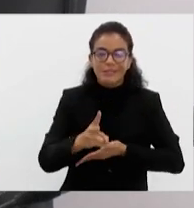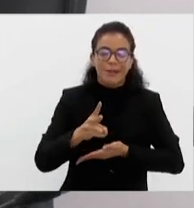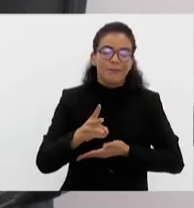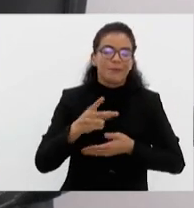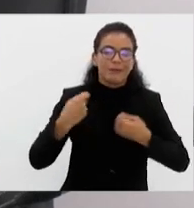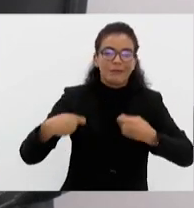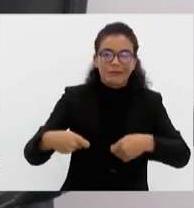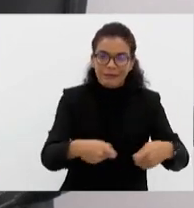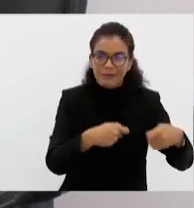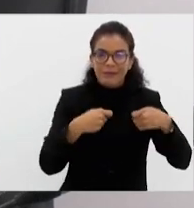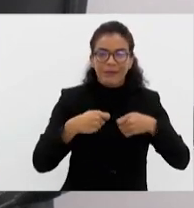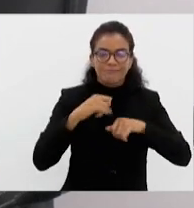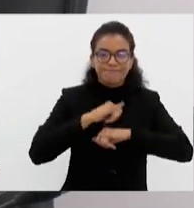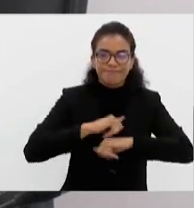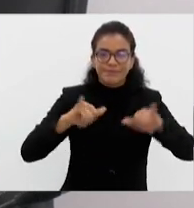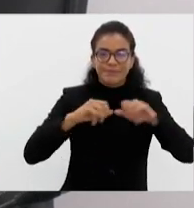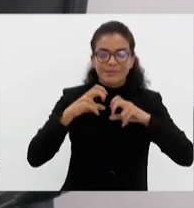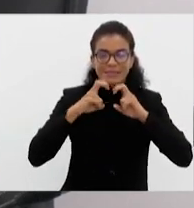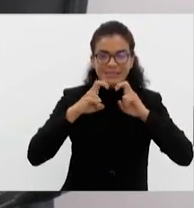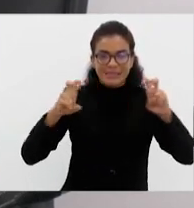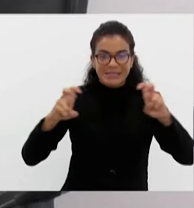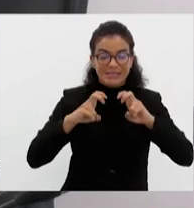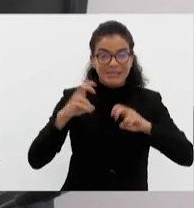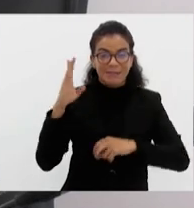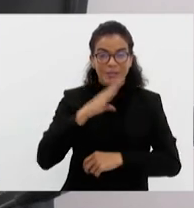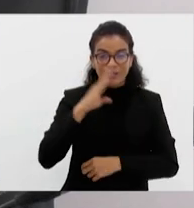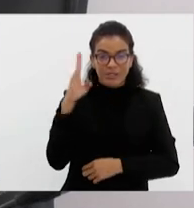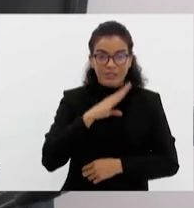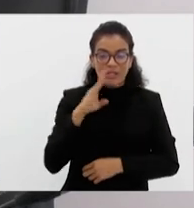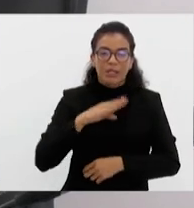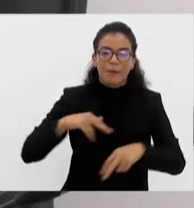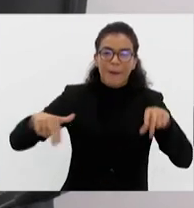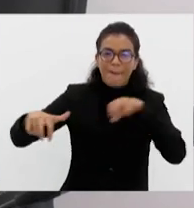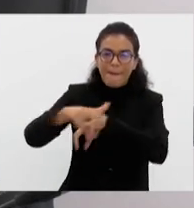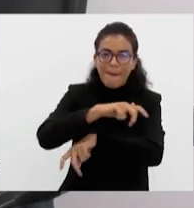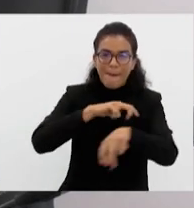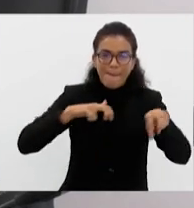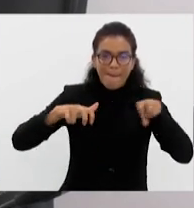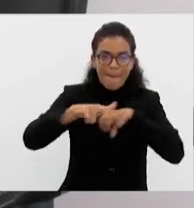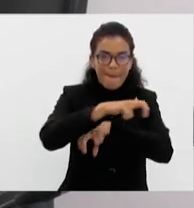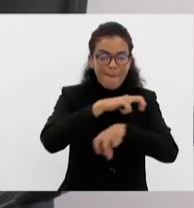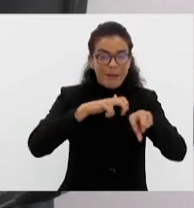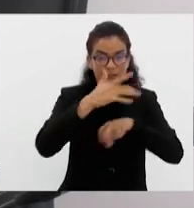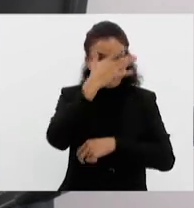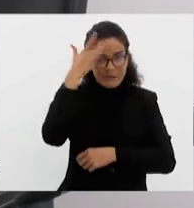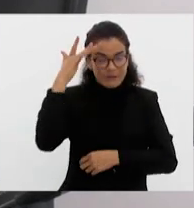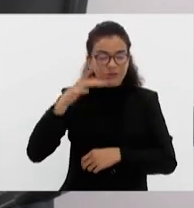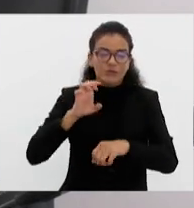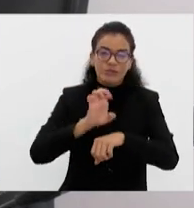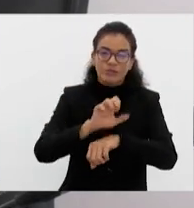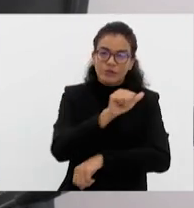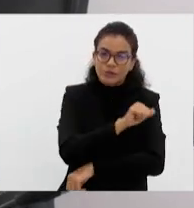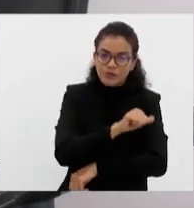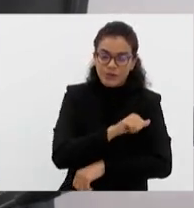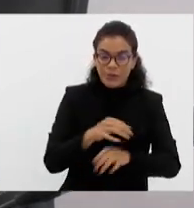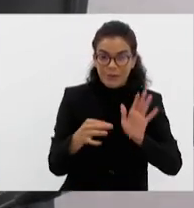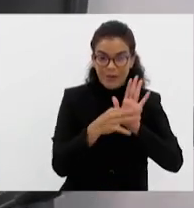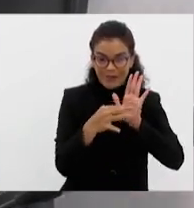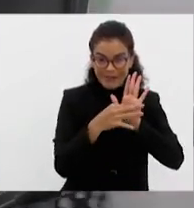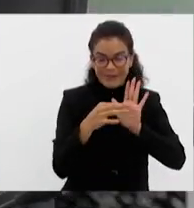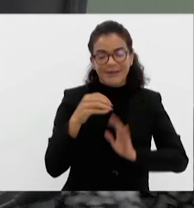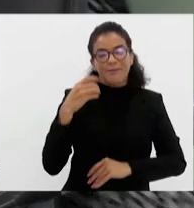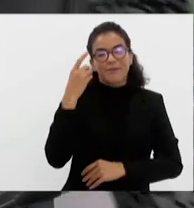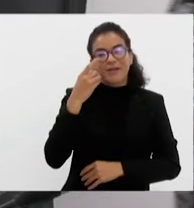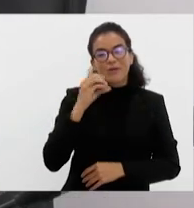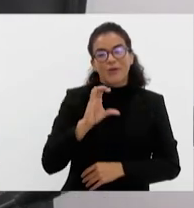estado de emergência ou de calamidade que restrinja a livre circulação de pessoas no Estado do Rio de Janeiro. O parecer do deputado Vinícius